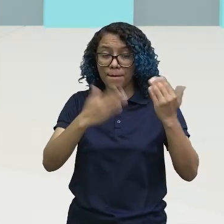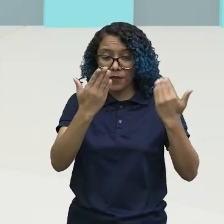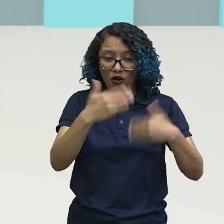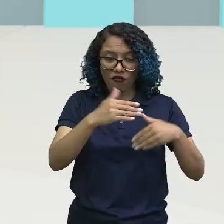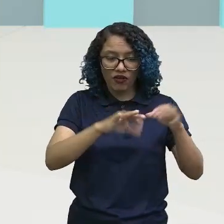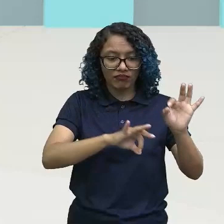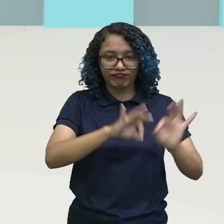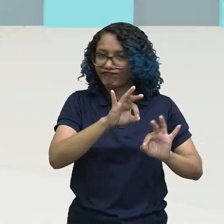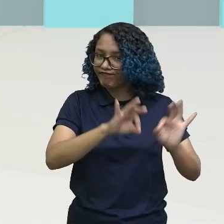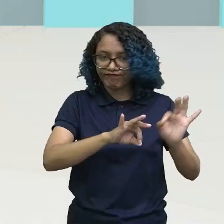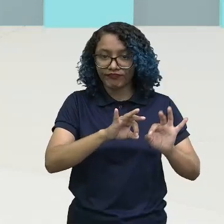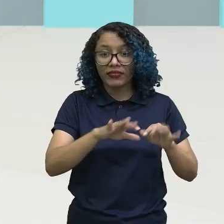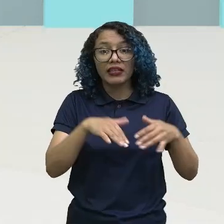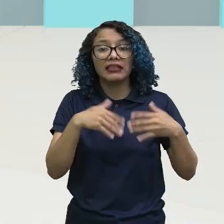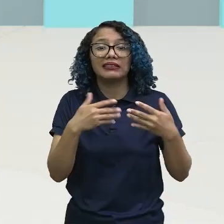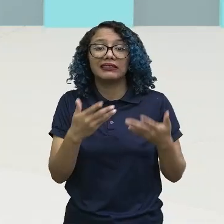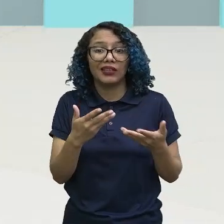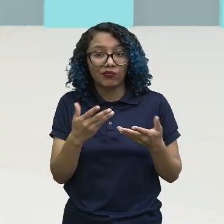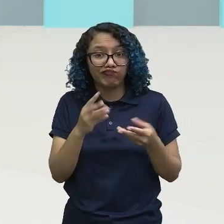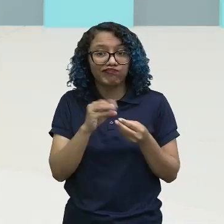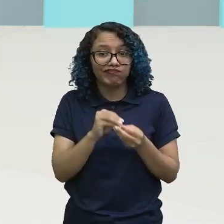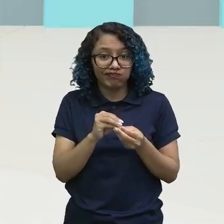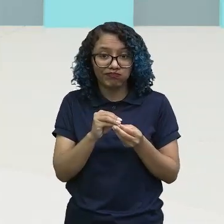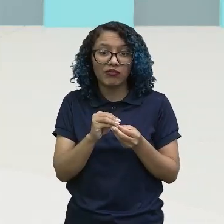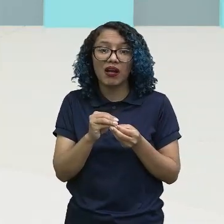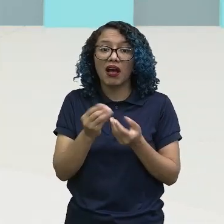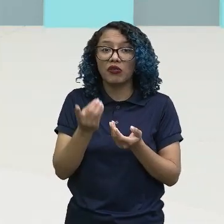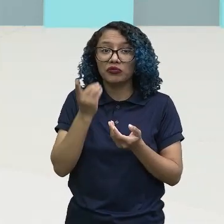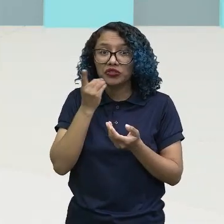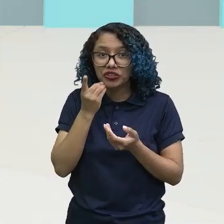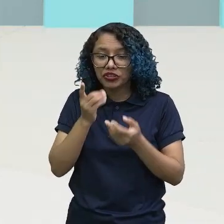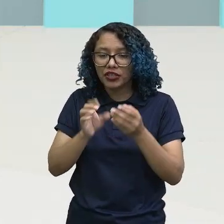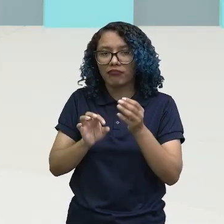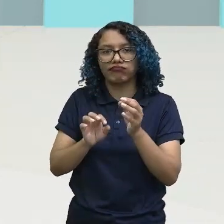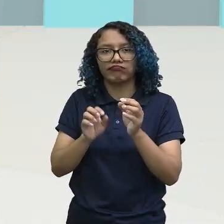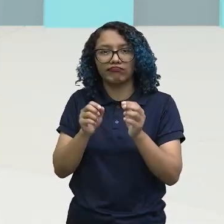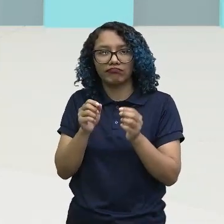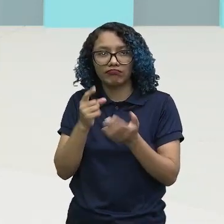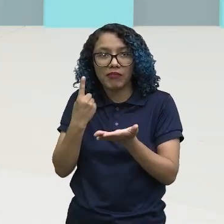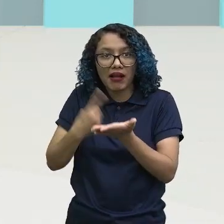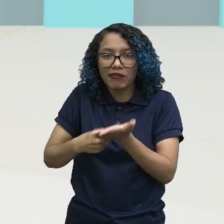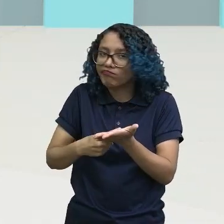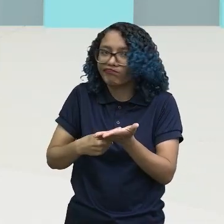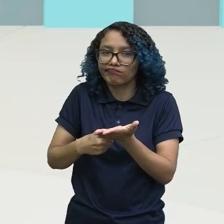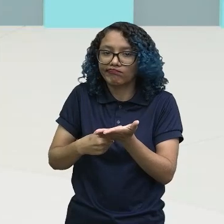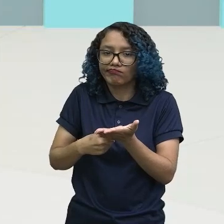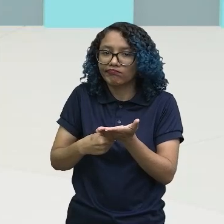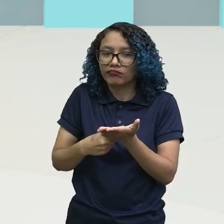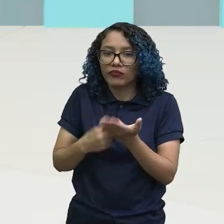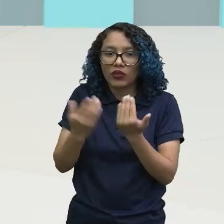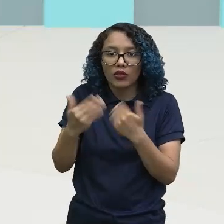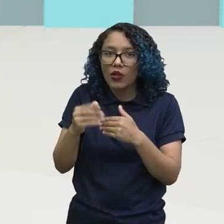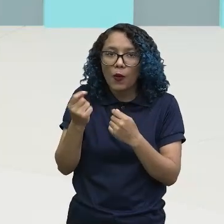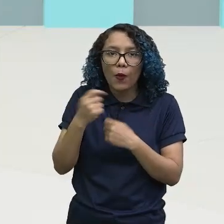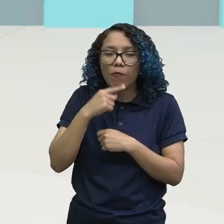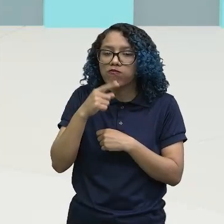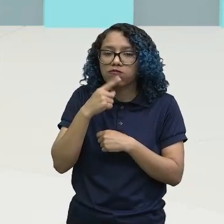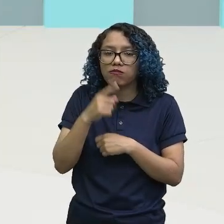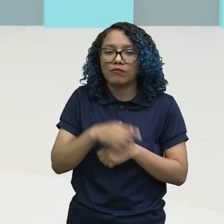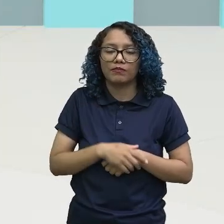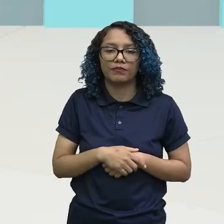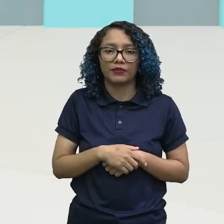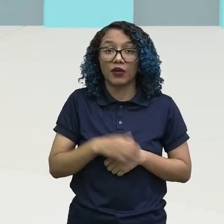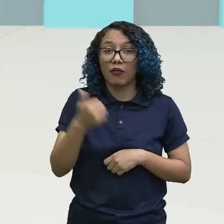logo não poderá aplicá-la na data planejada. Então, observe, temos a ideia da primeira oração, o professor não elaborou a